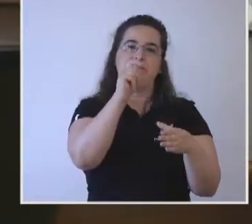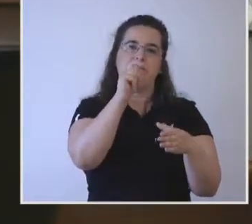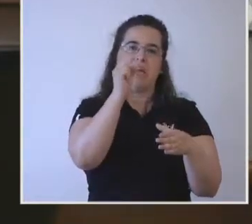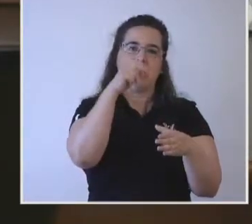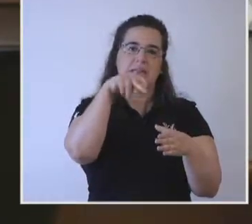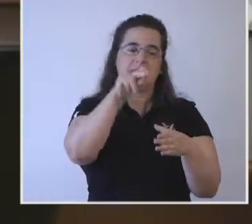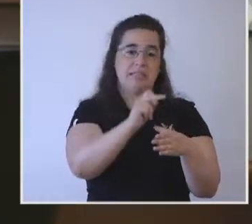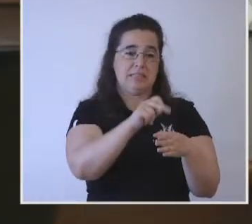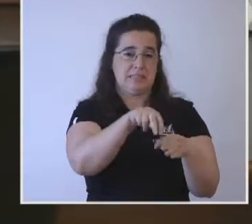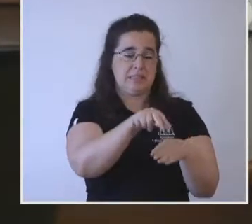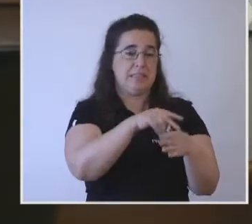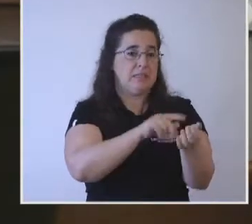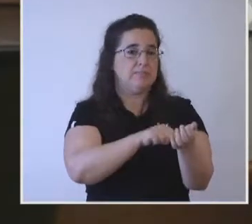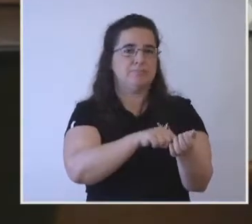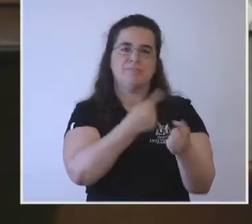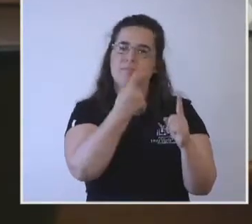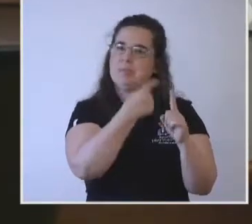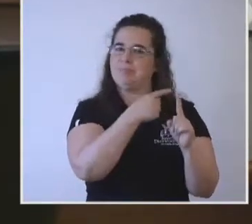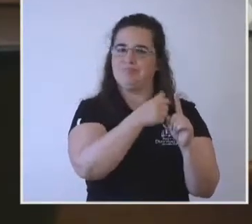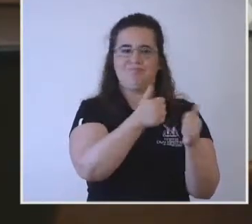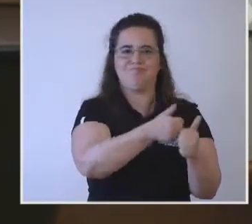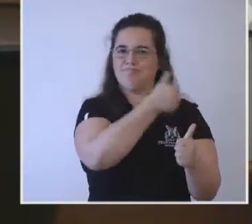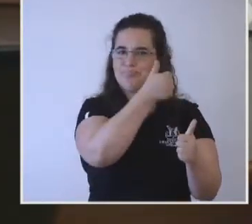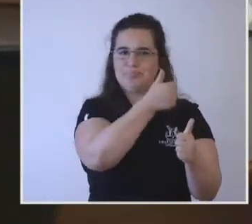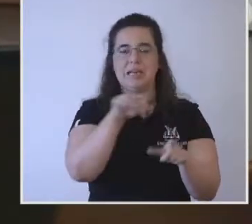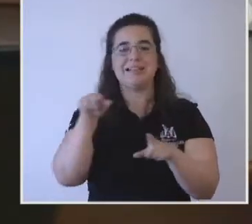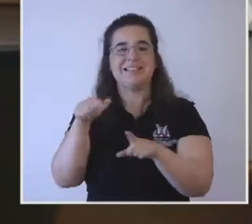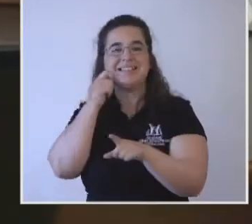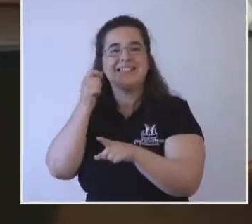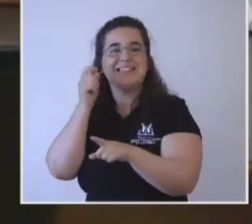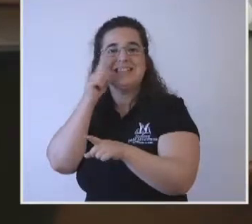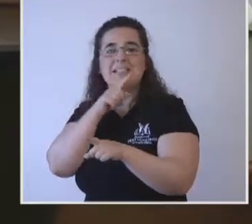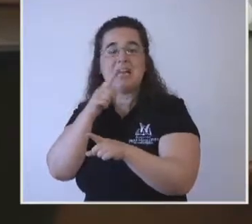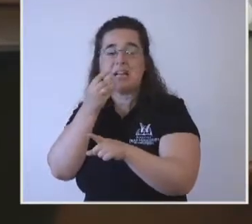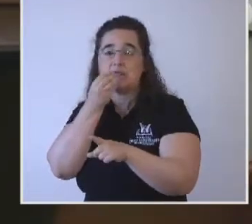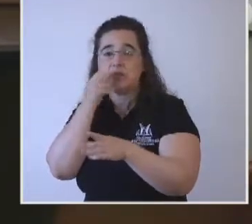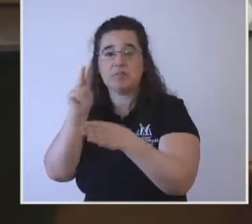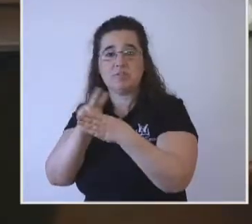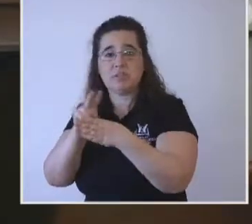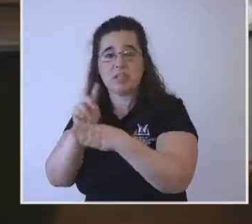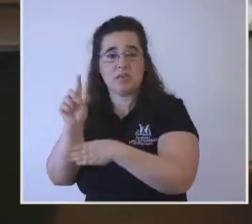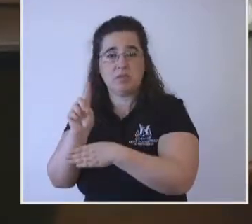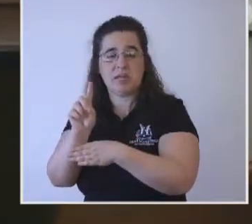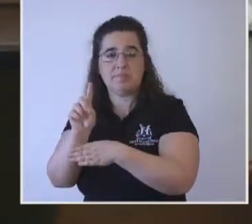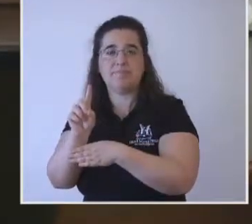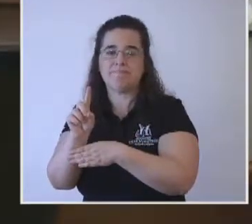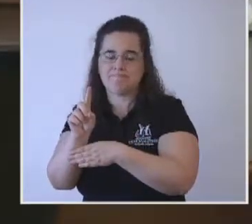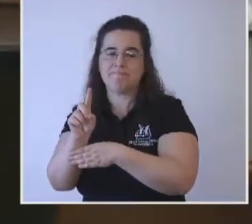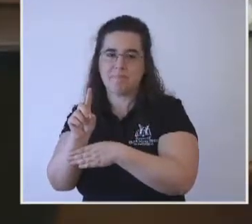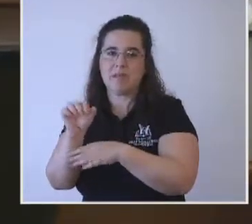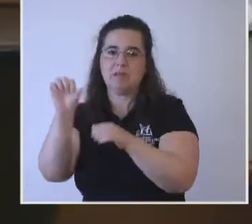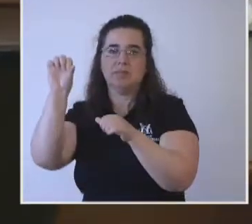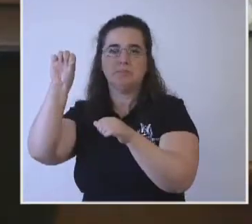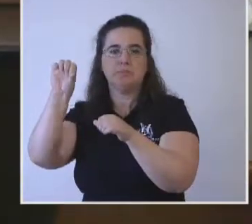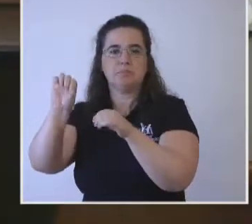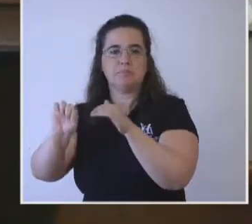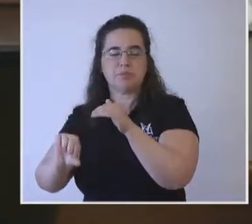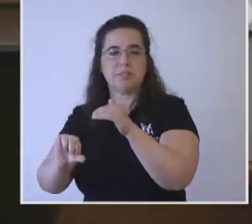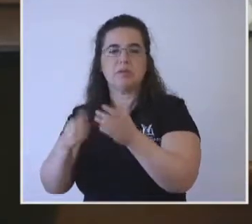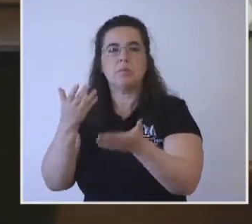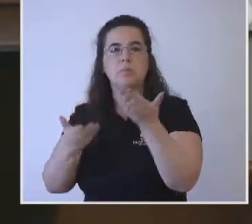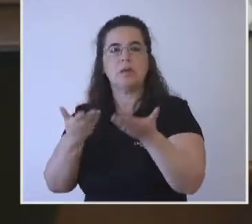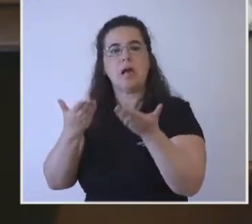pró-cancerígena. Quando nós corrigimos esta população com o aspecto da